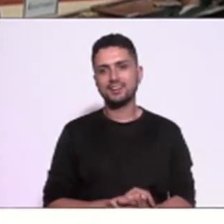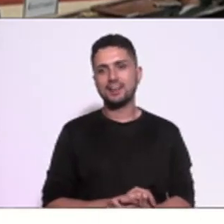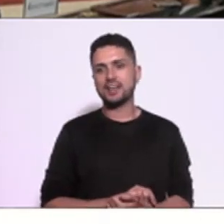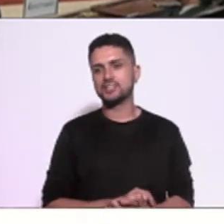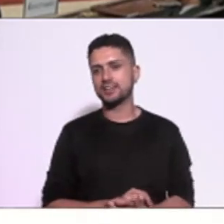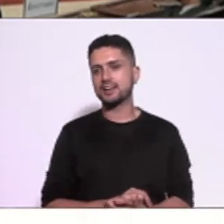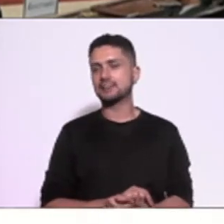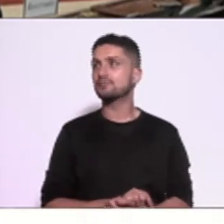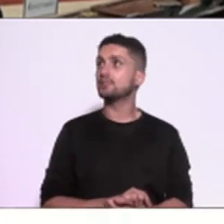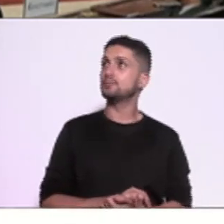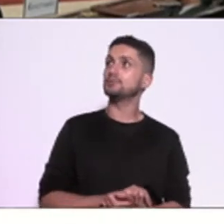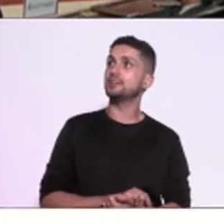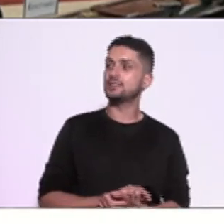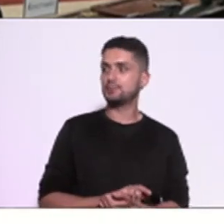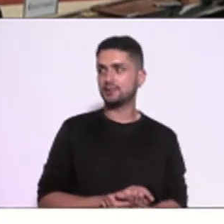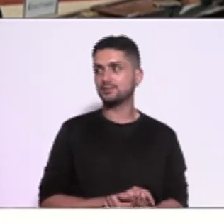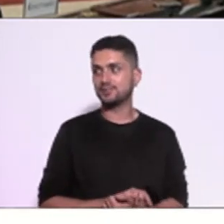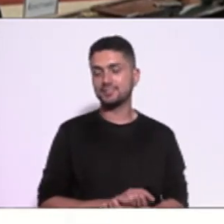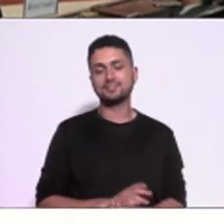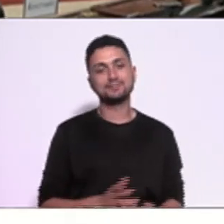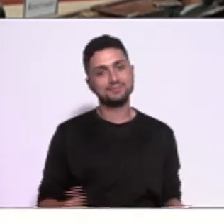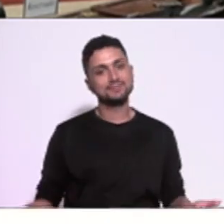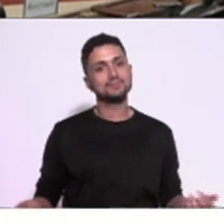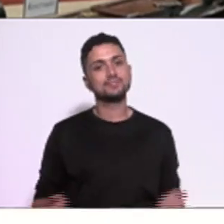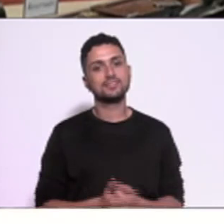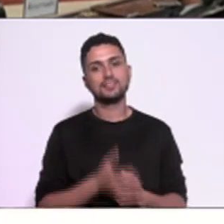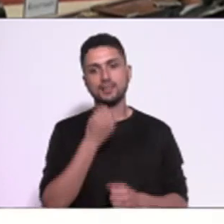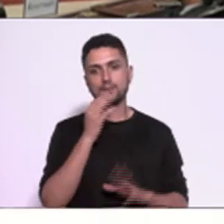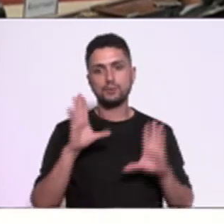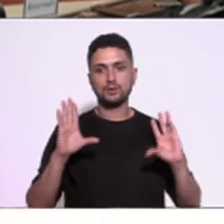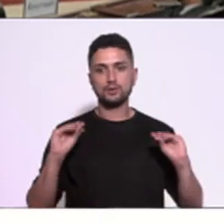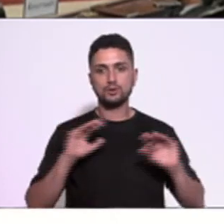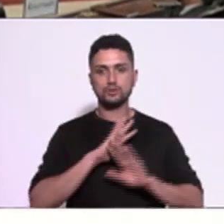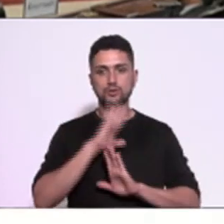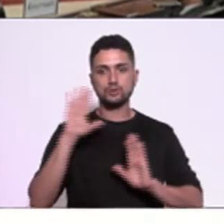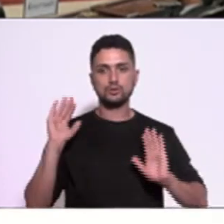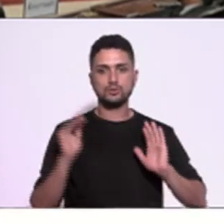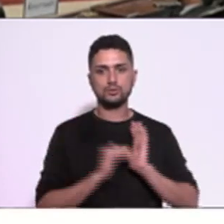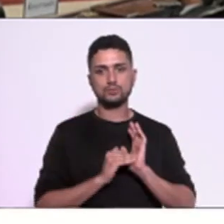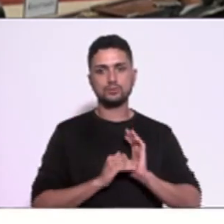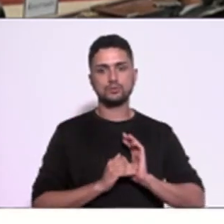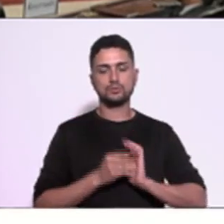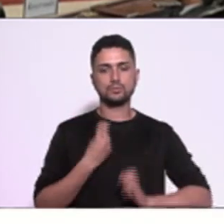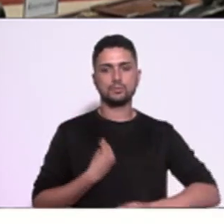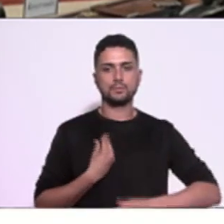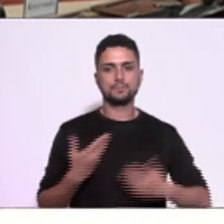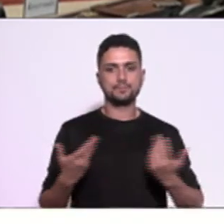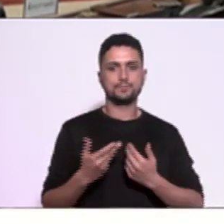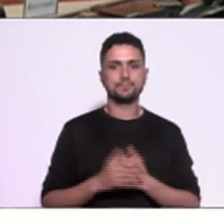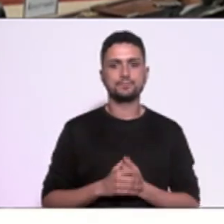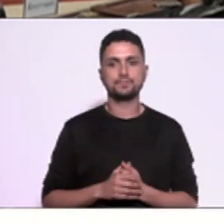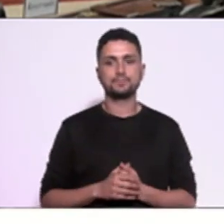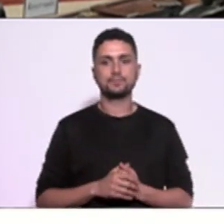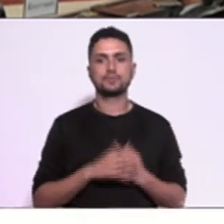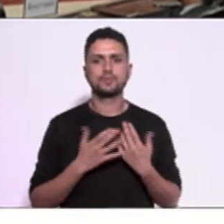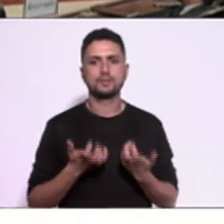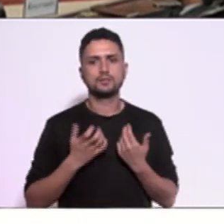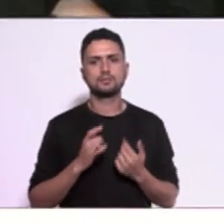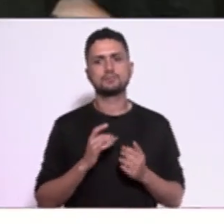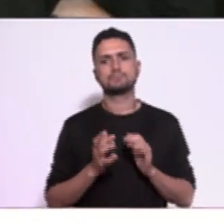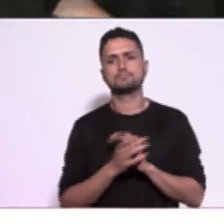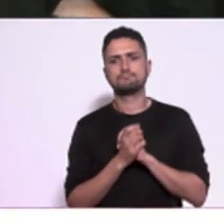Boa noite a todas e todos presentes. Quero